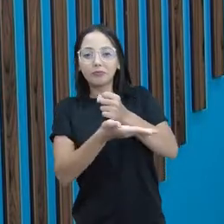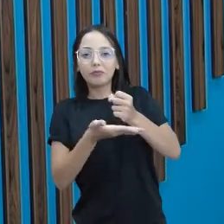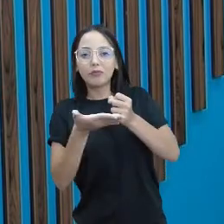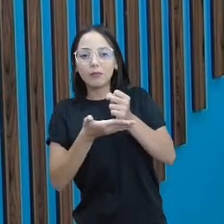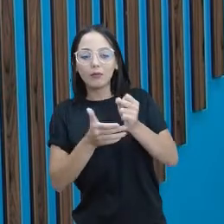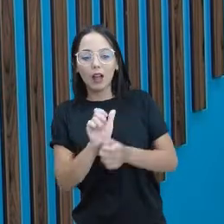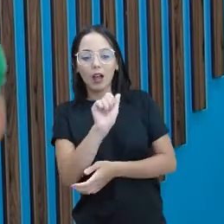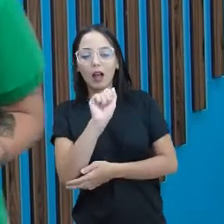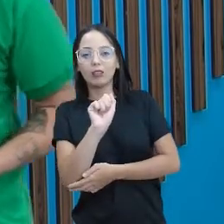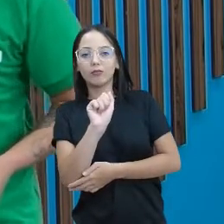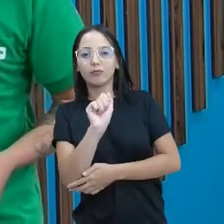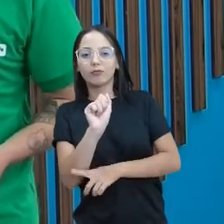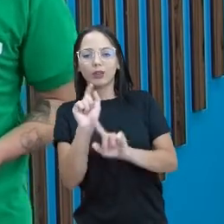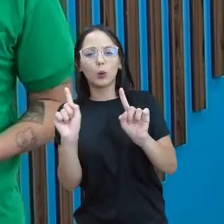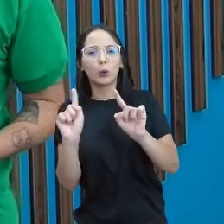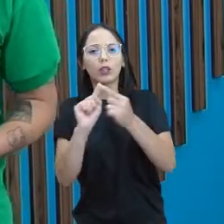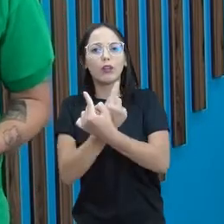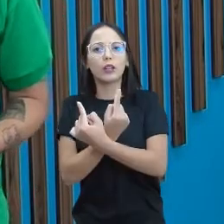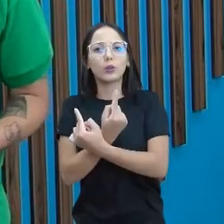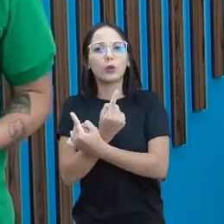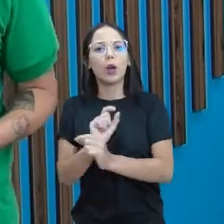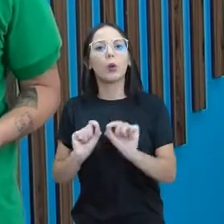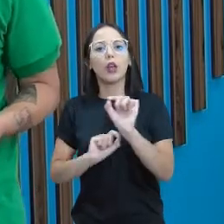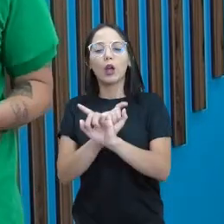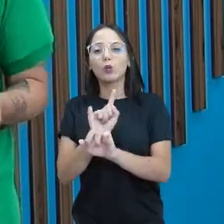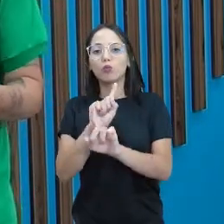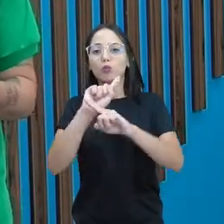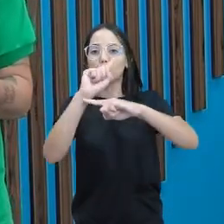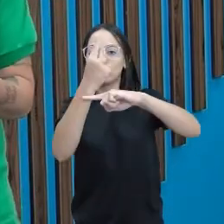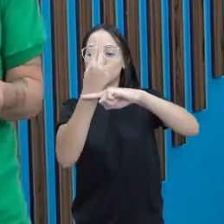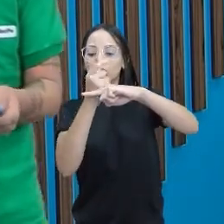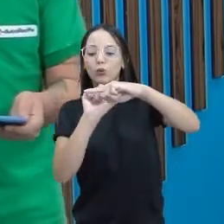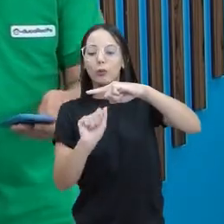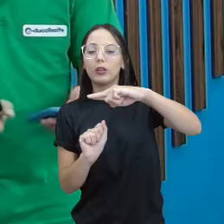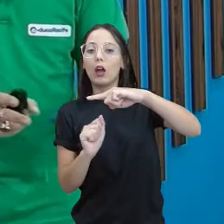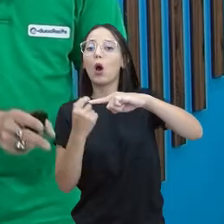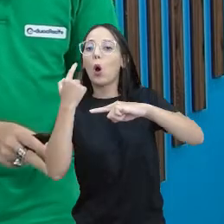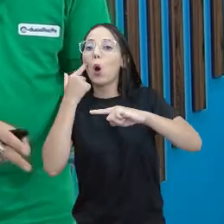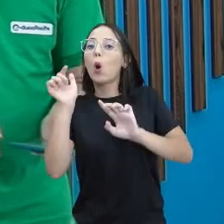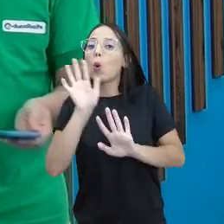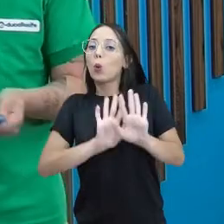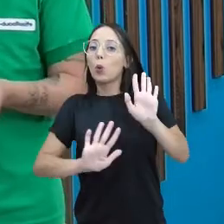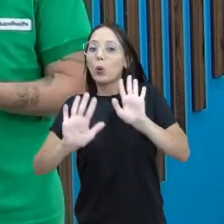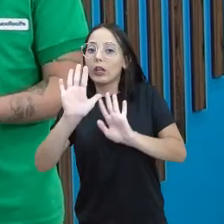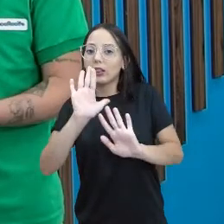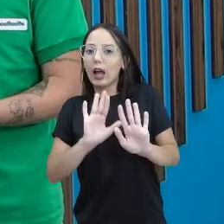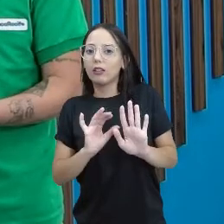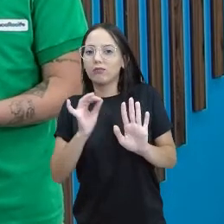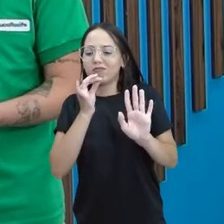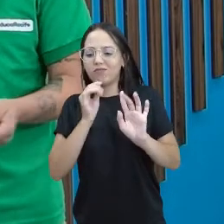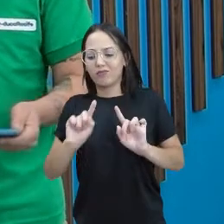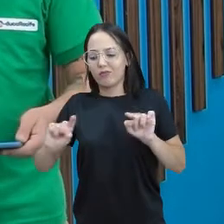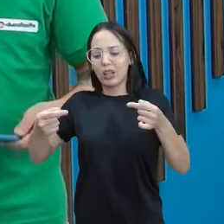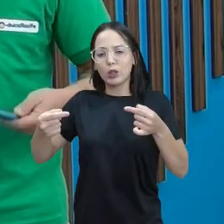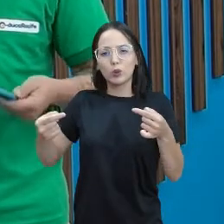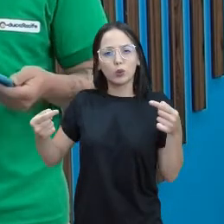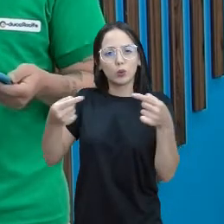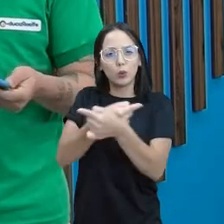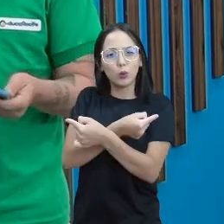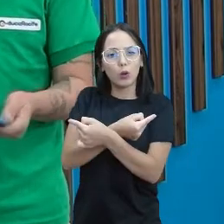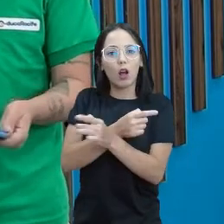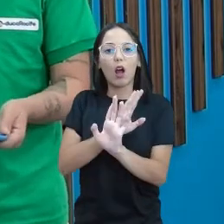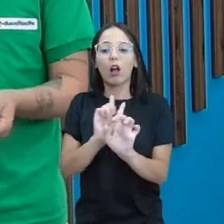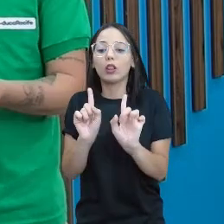o A. O inverso de A é 1 sobre A. Cuidado para não confundir inverso com oposto, tá certo? No caso